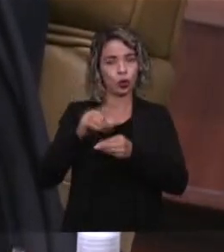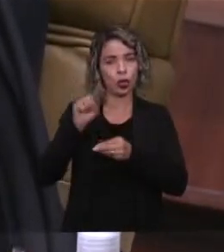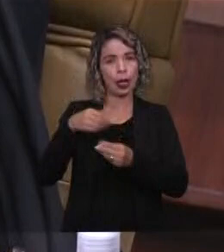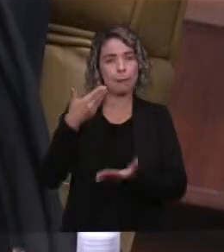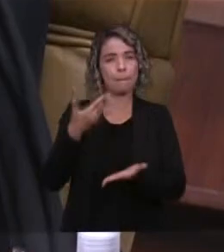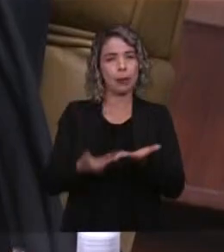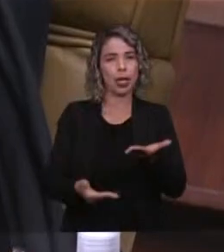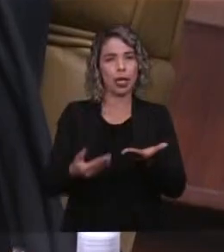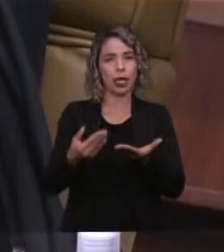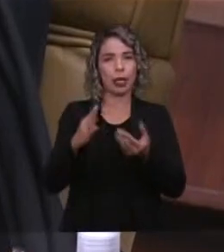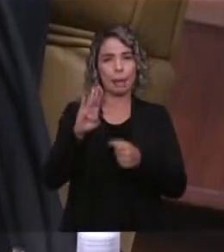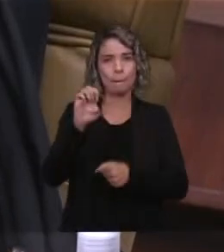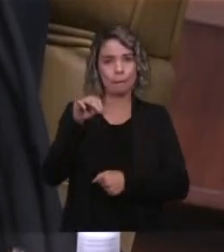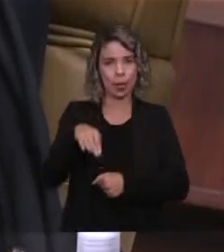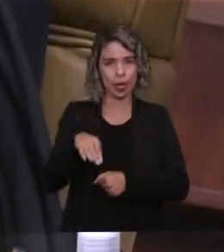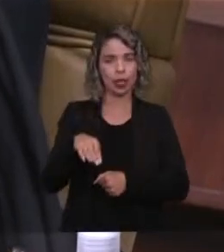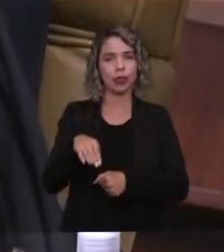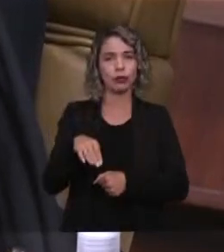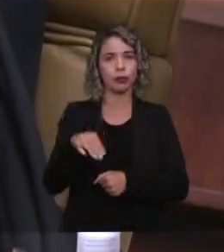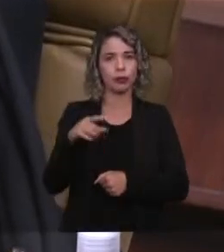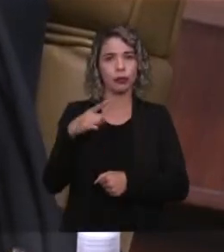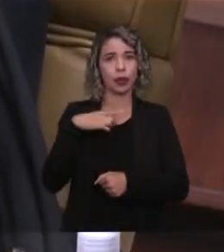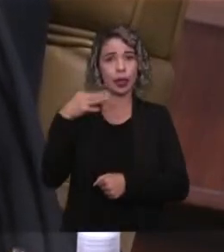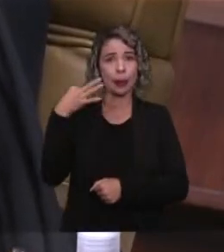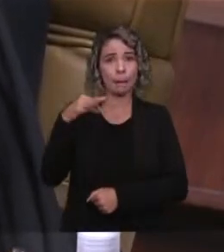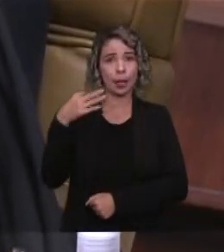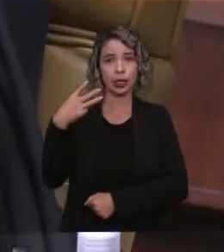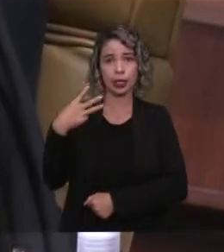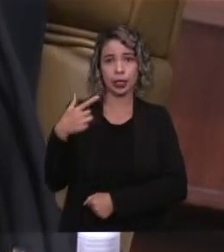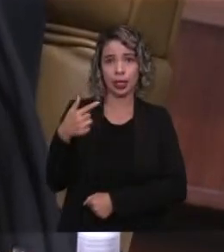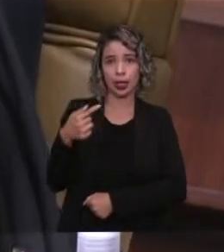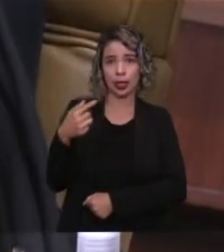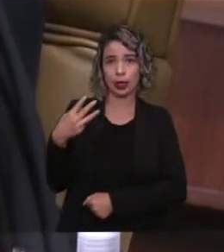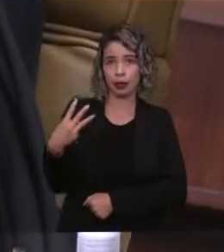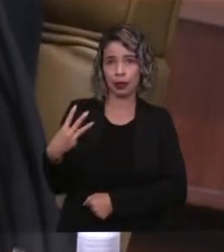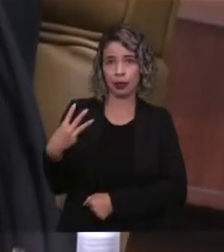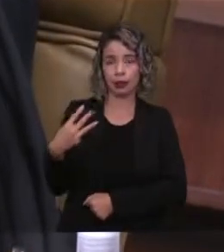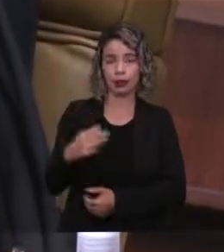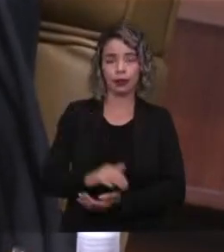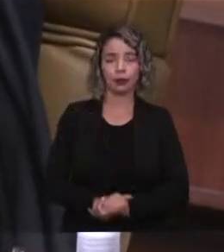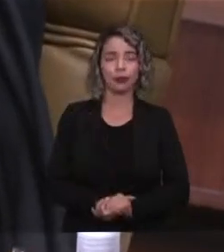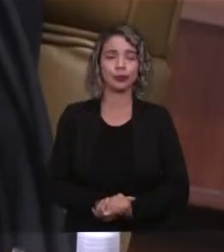de bens, na minha página aqui, 73.